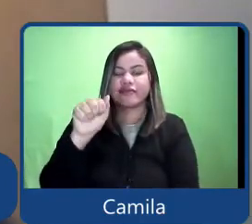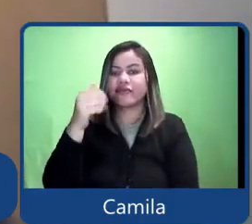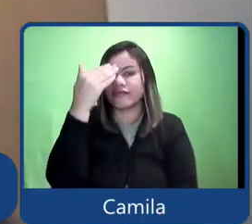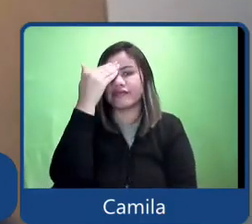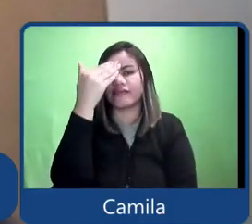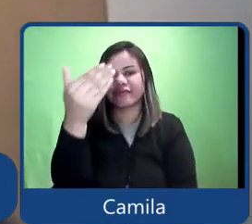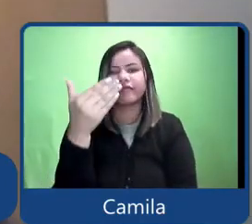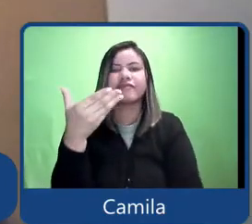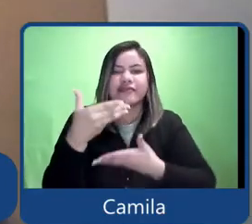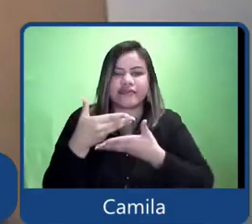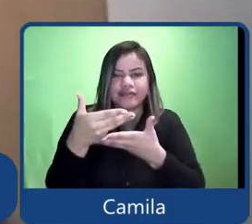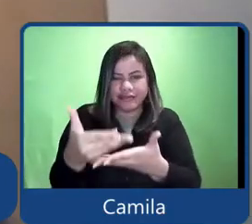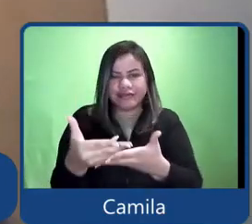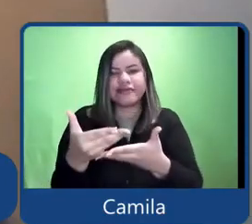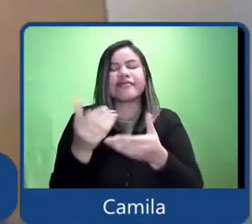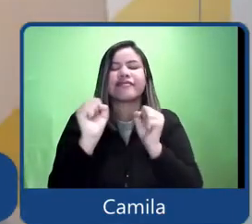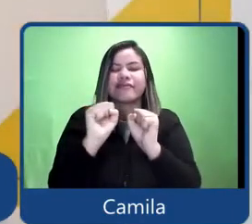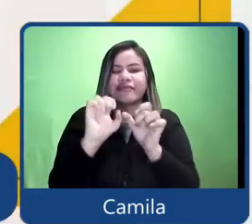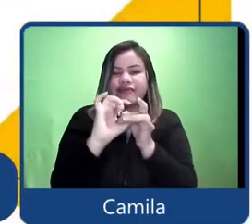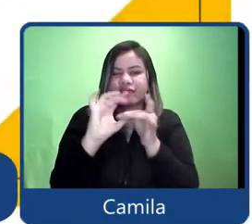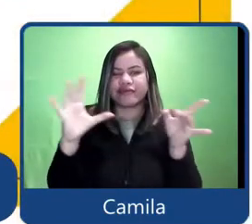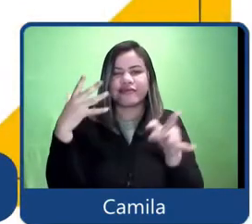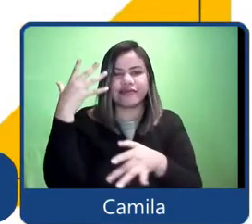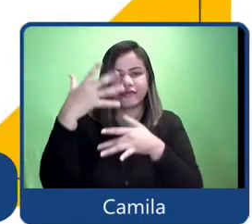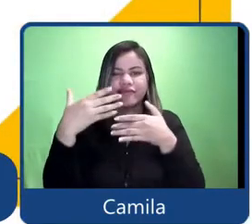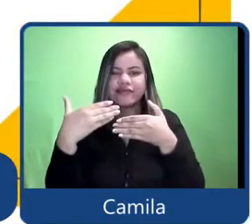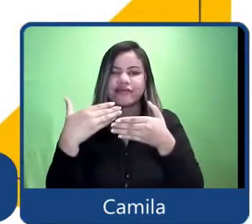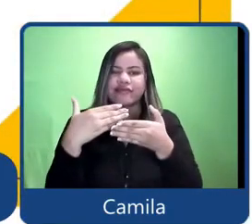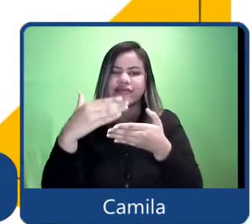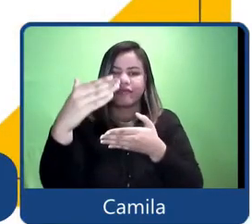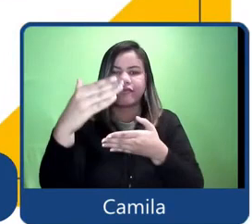passo a palavra para suas considerações.